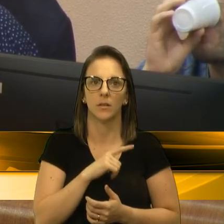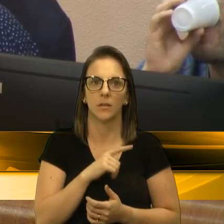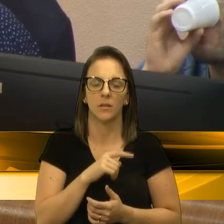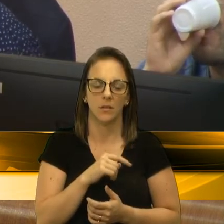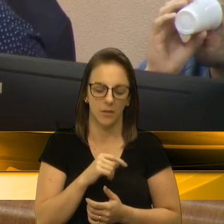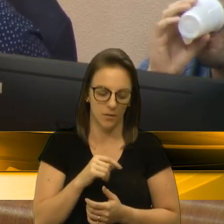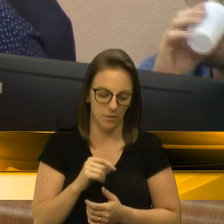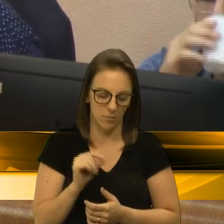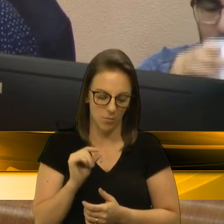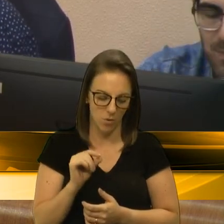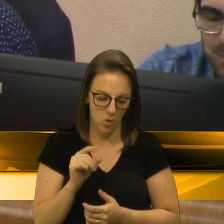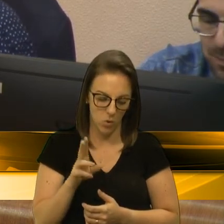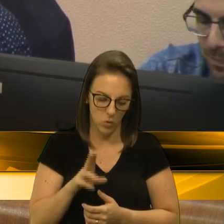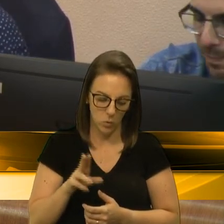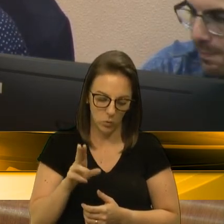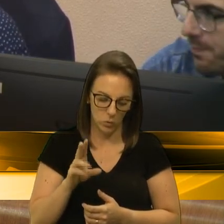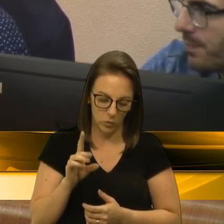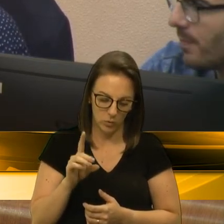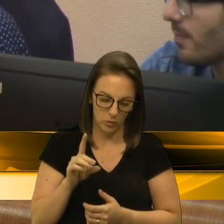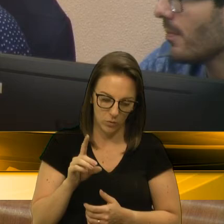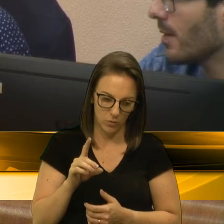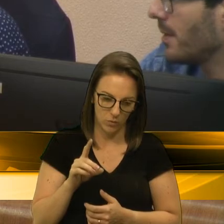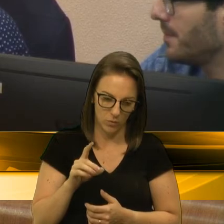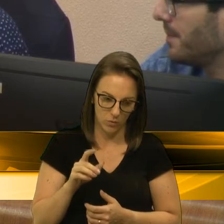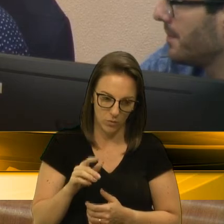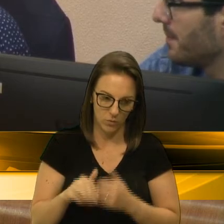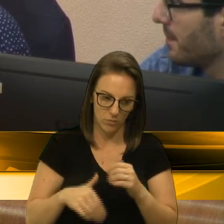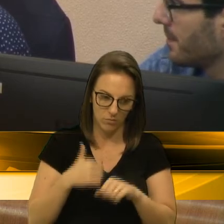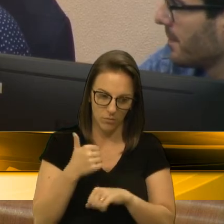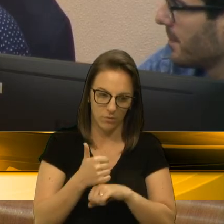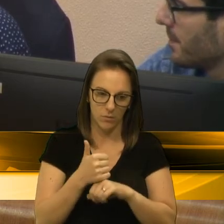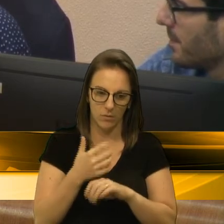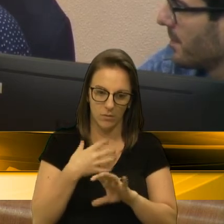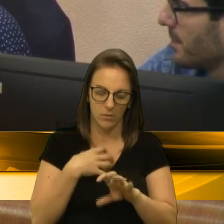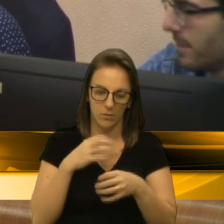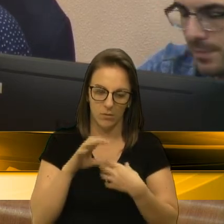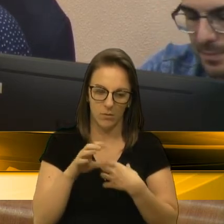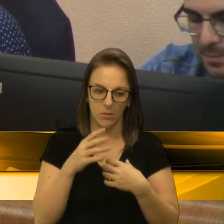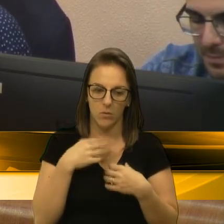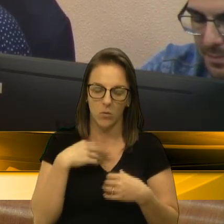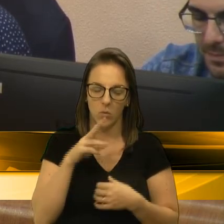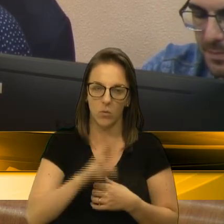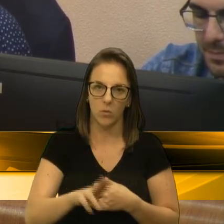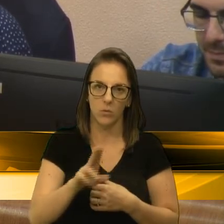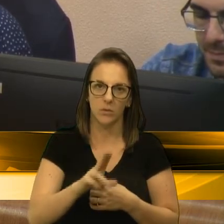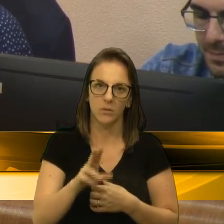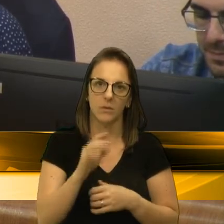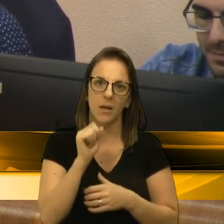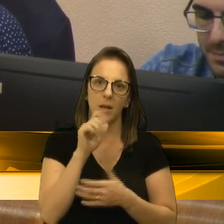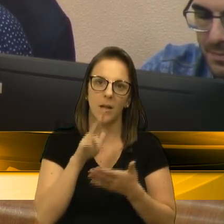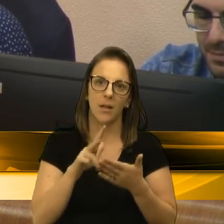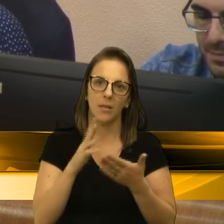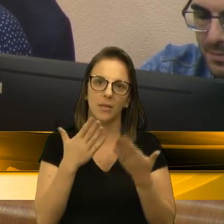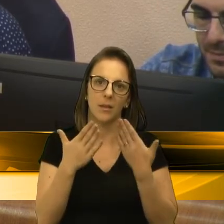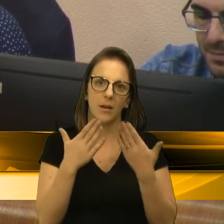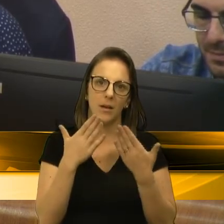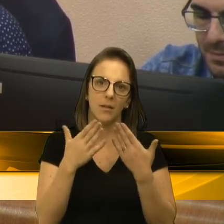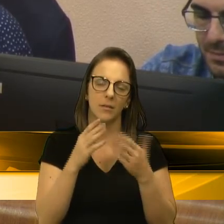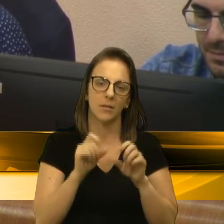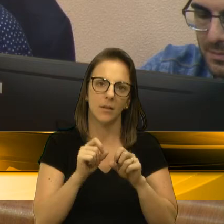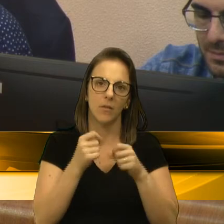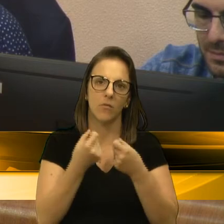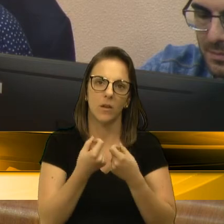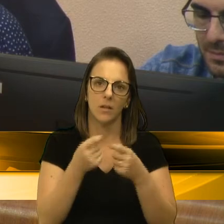de tautologia, mas para a continuidade da análise, da defesa e para alcance de inexigibilidade dos